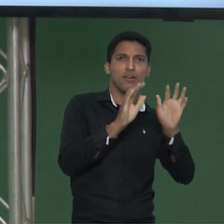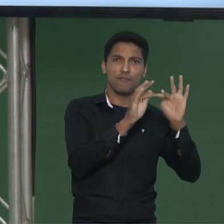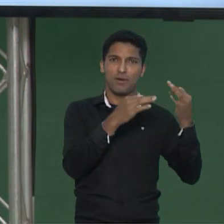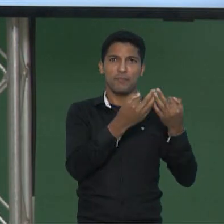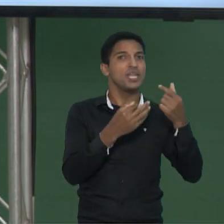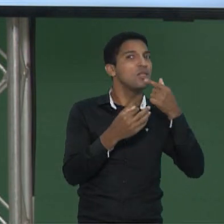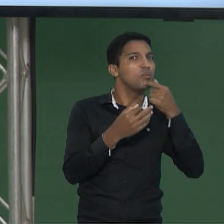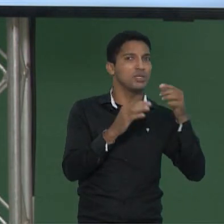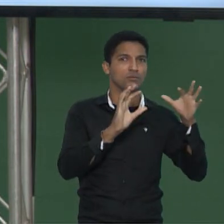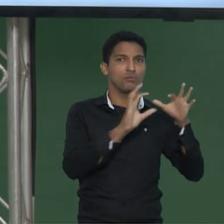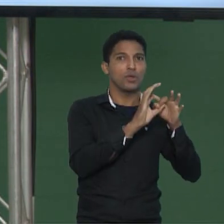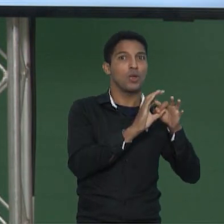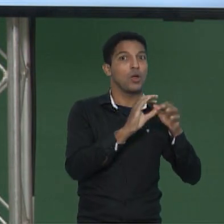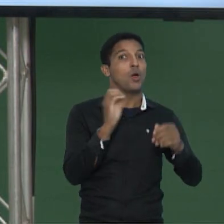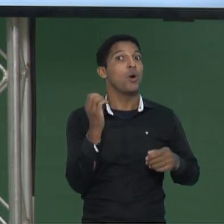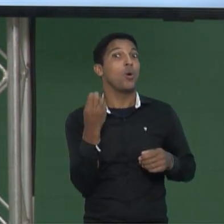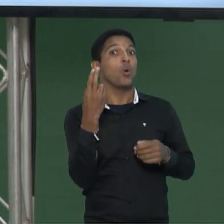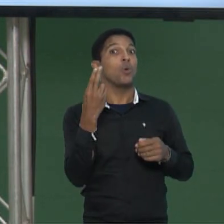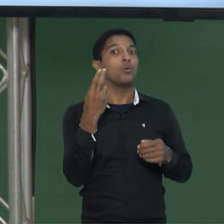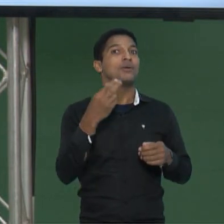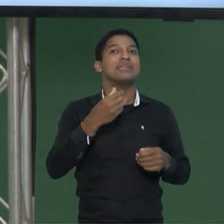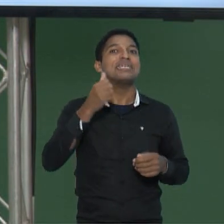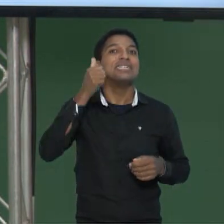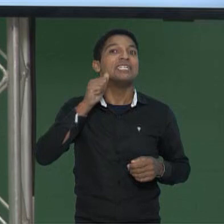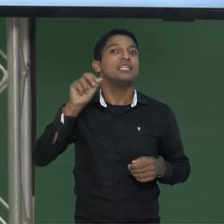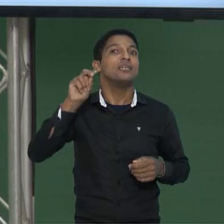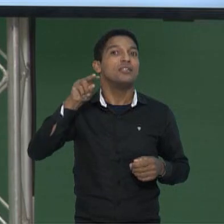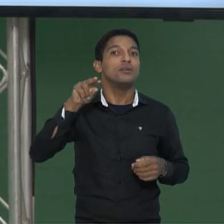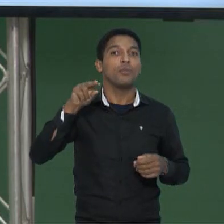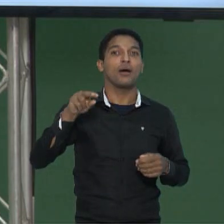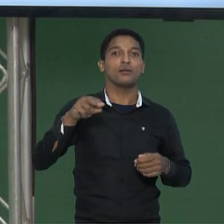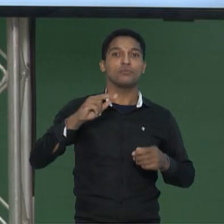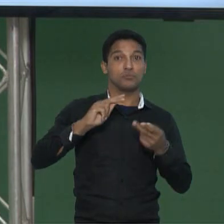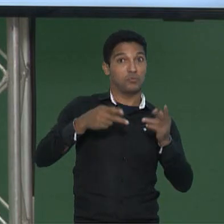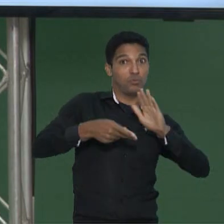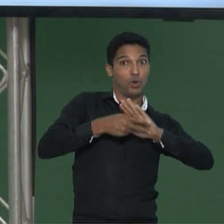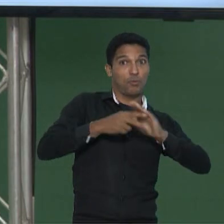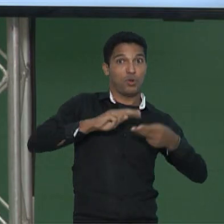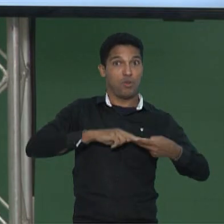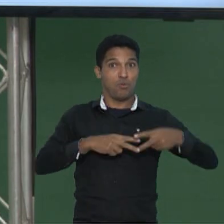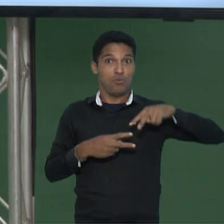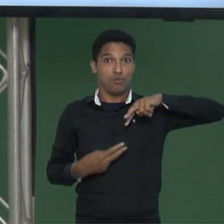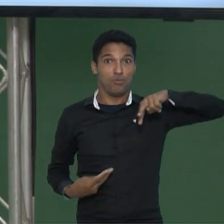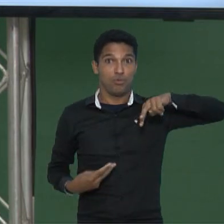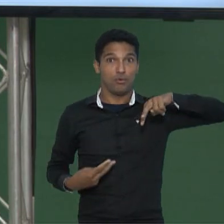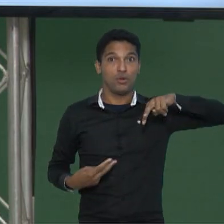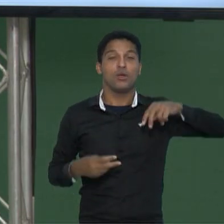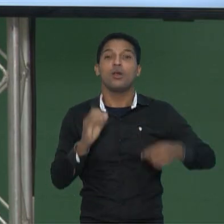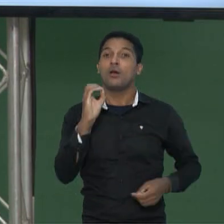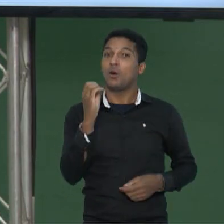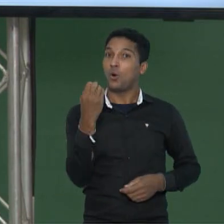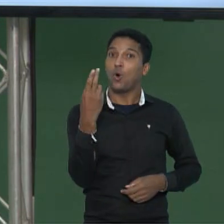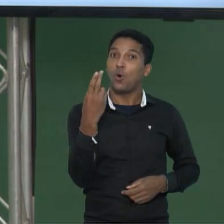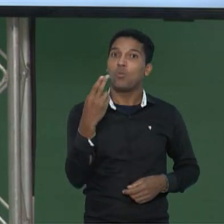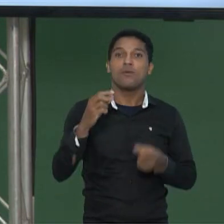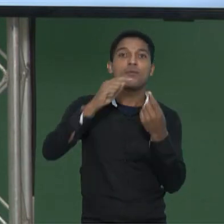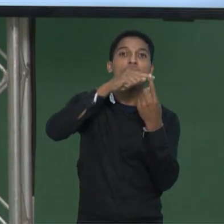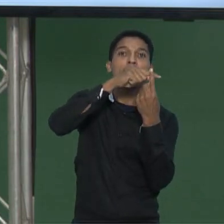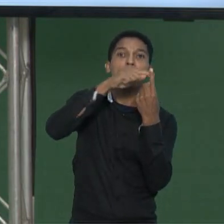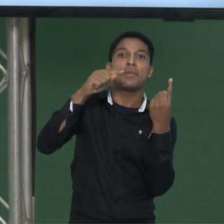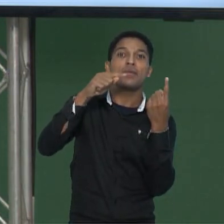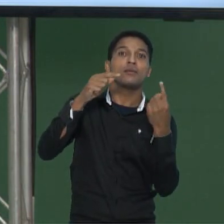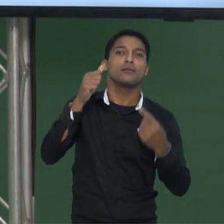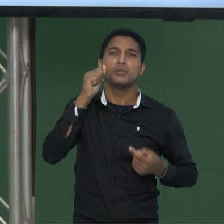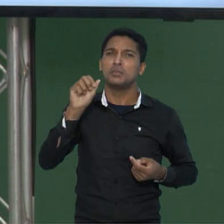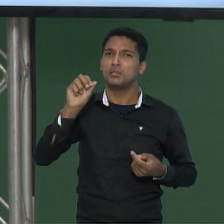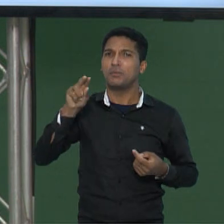como irmãs biológicas ou irmãs adotivas ou meia-irmãs? Por que nós sabemos que elas fazem parte da família do